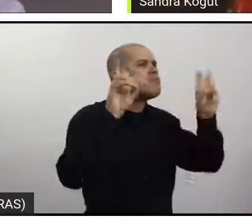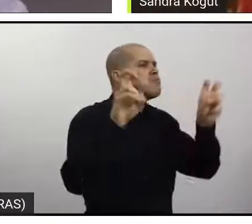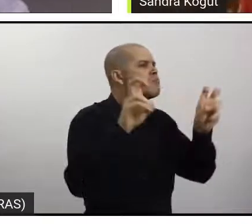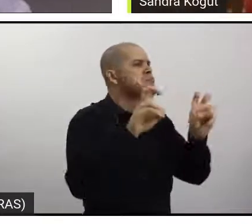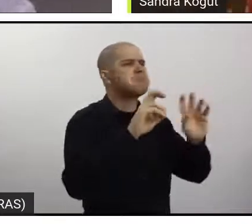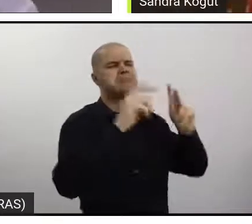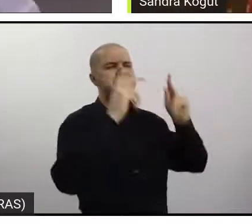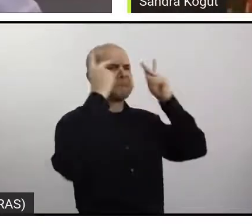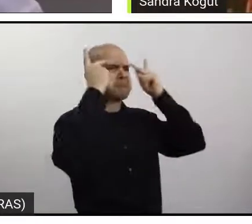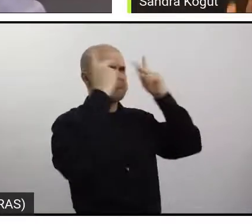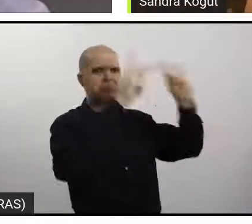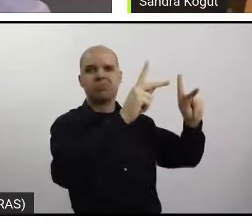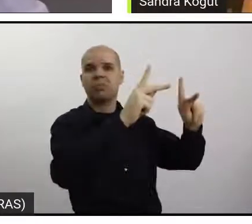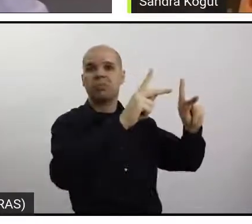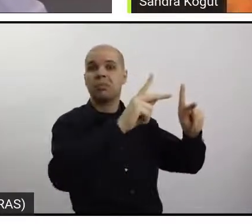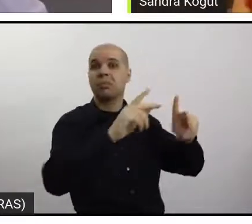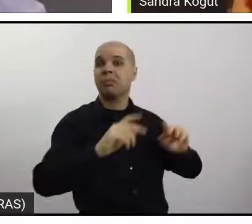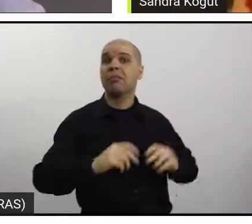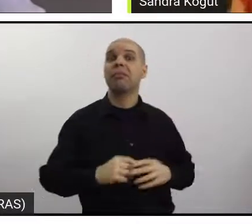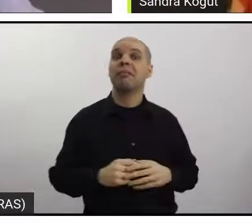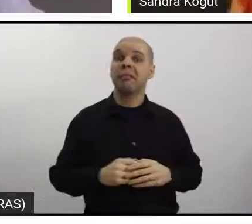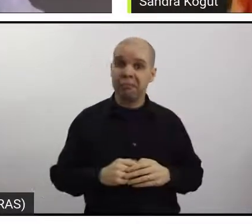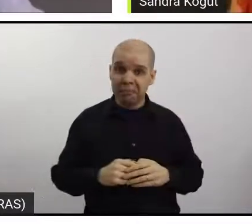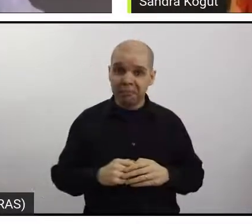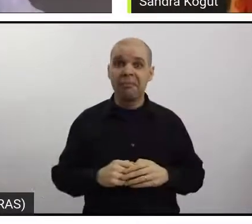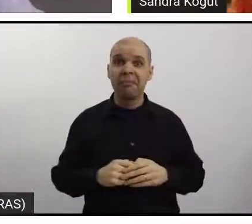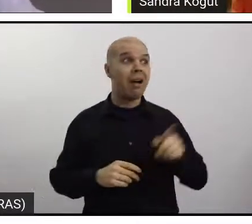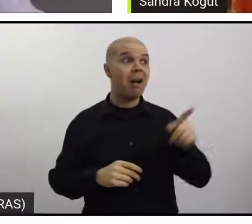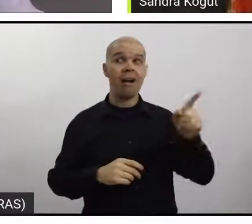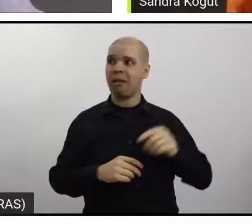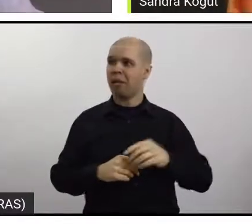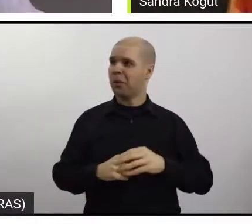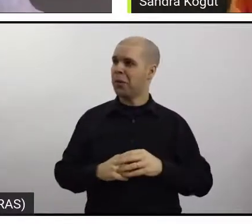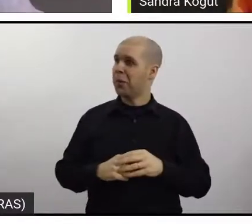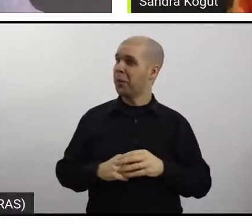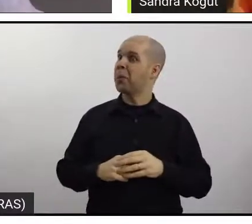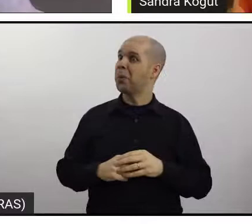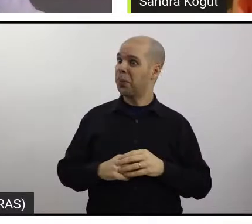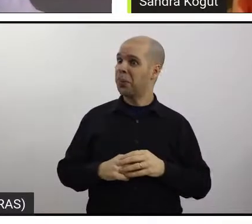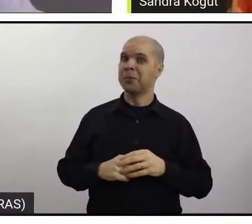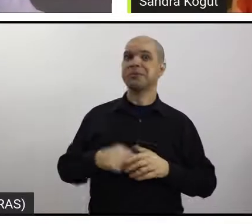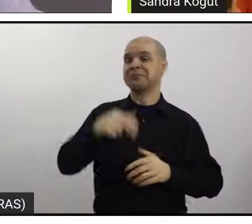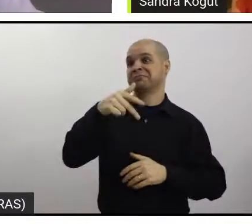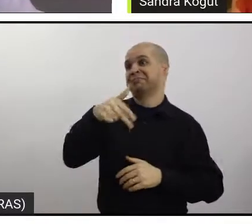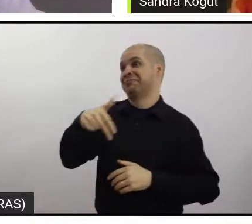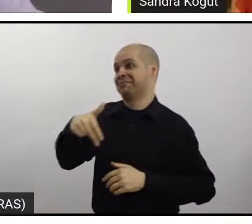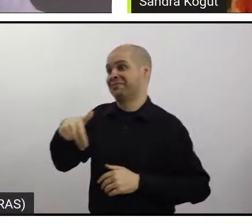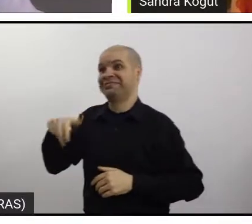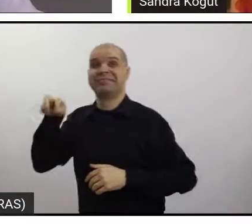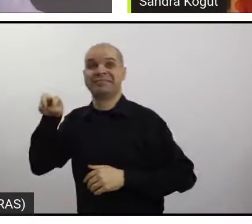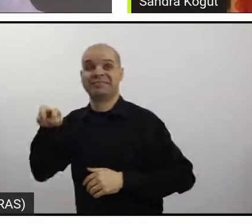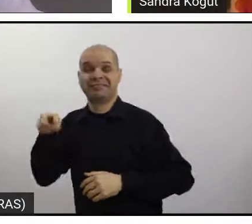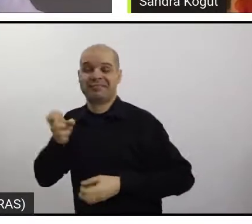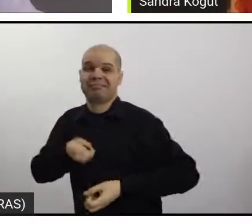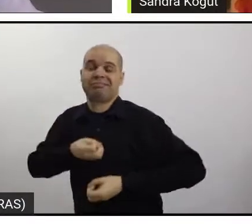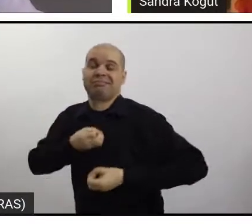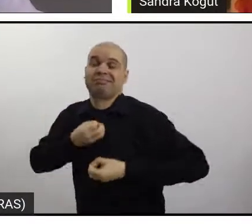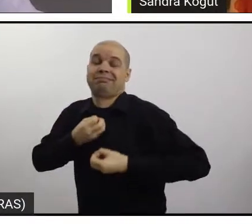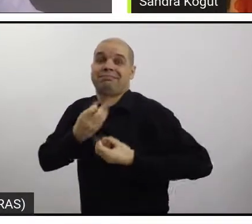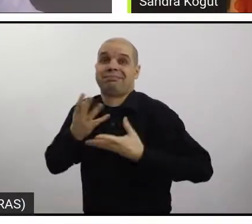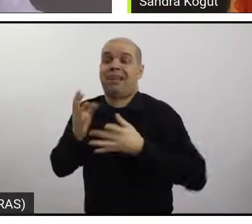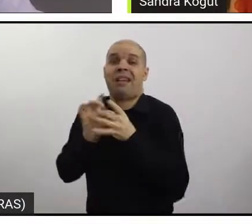querer dizer. Era essa a ideia, né? Se as pessoas tivessem esse poder. Porque, no